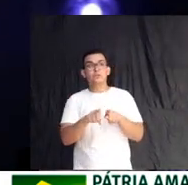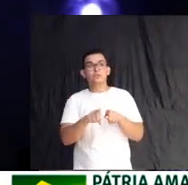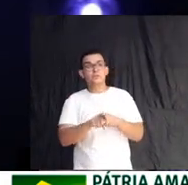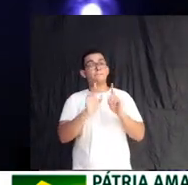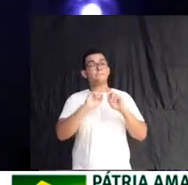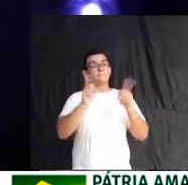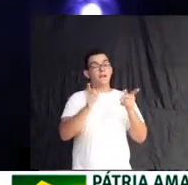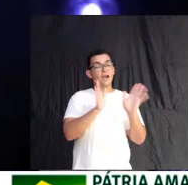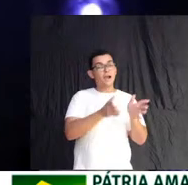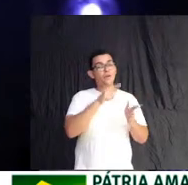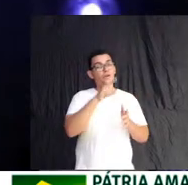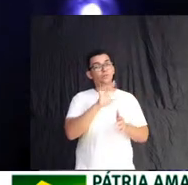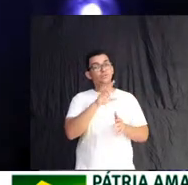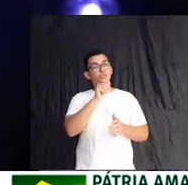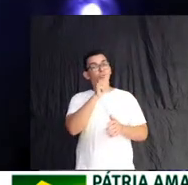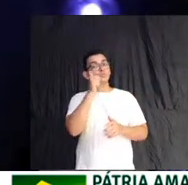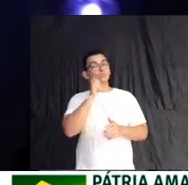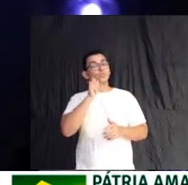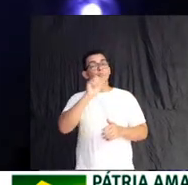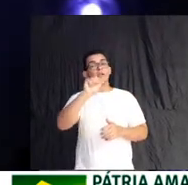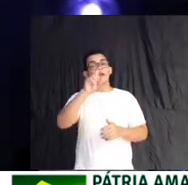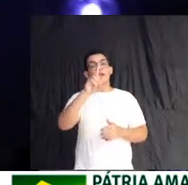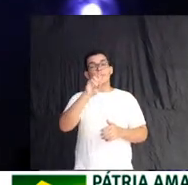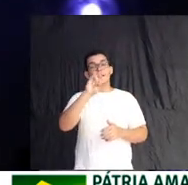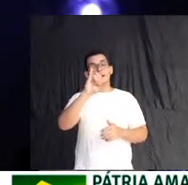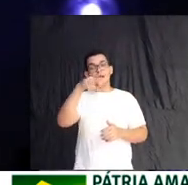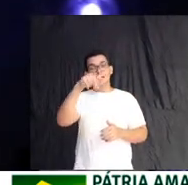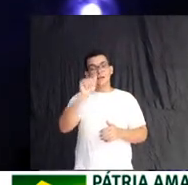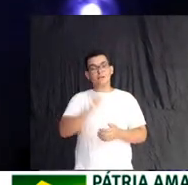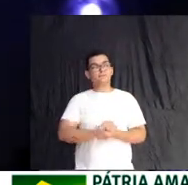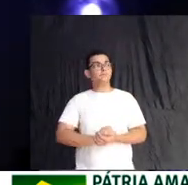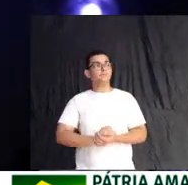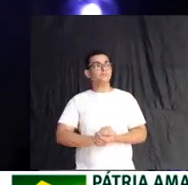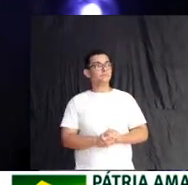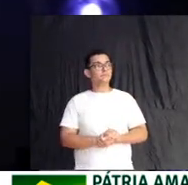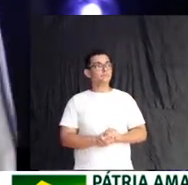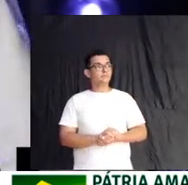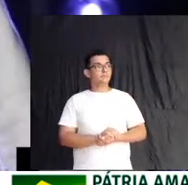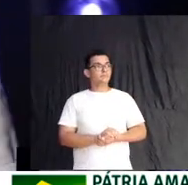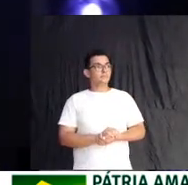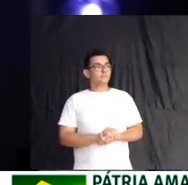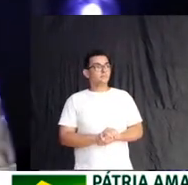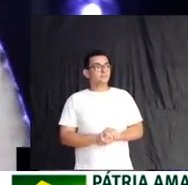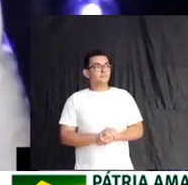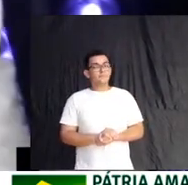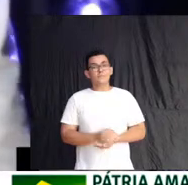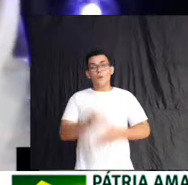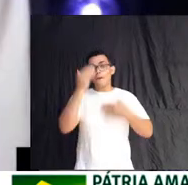Adriana Meira que está junto com a gente aqui na live. Vamos de música. Obrigada a todos vocês